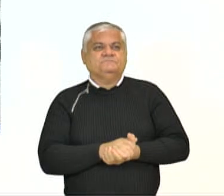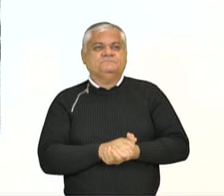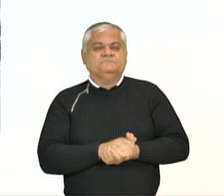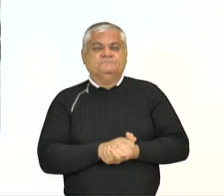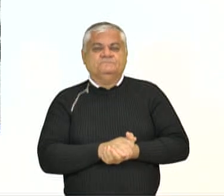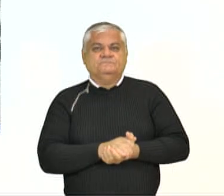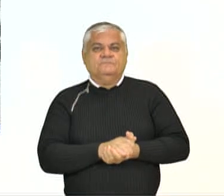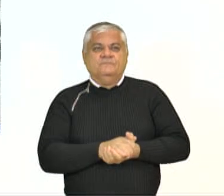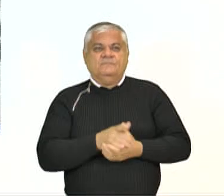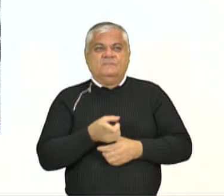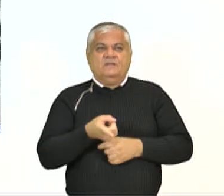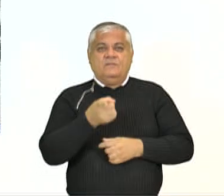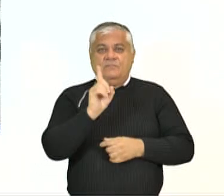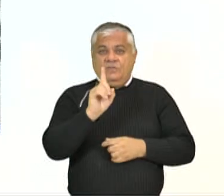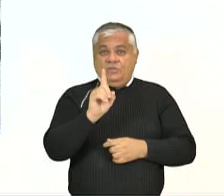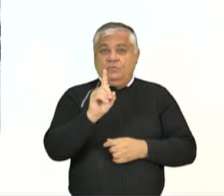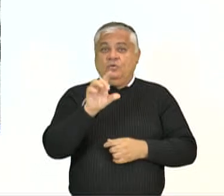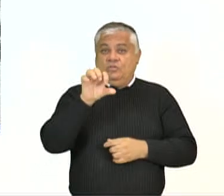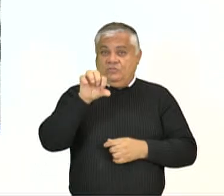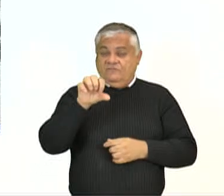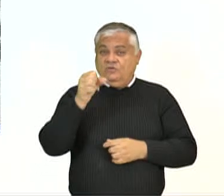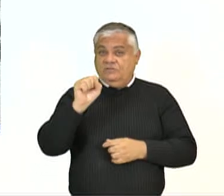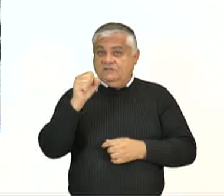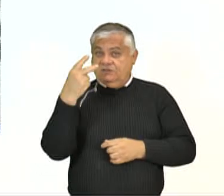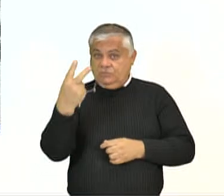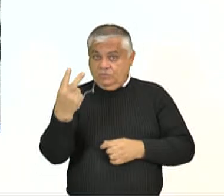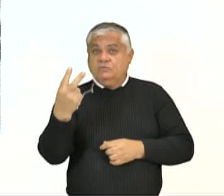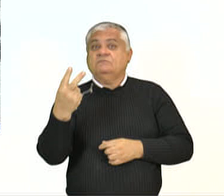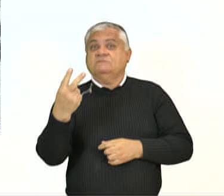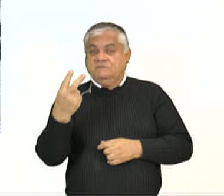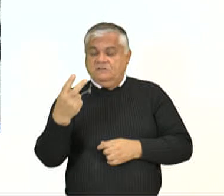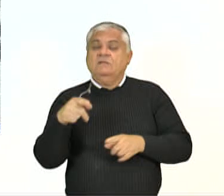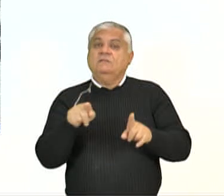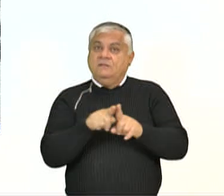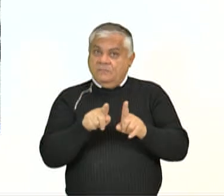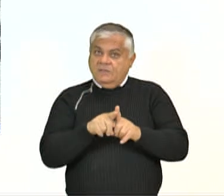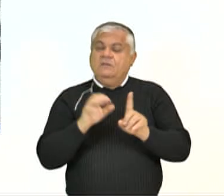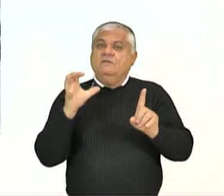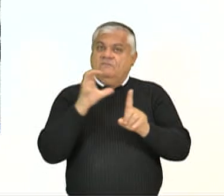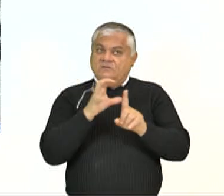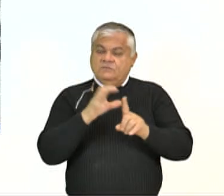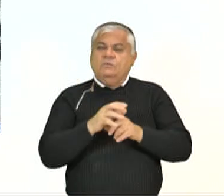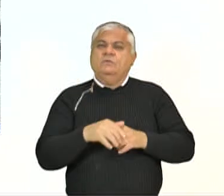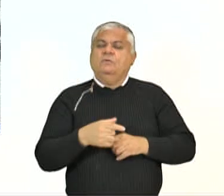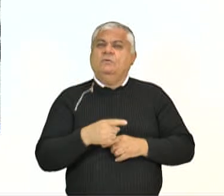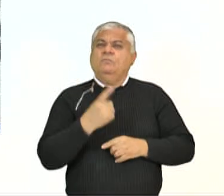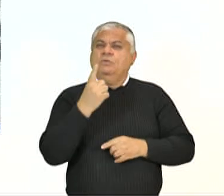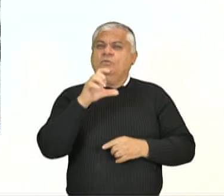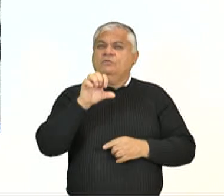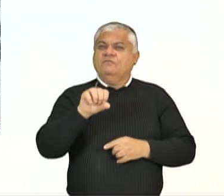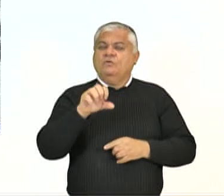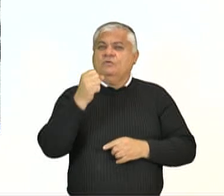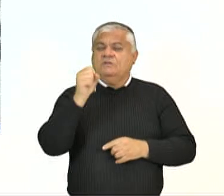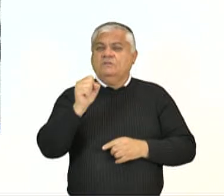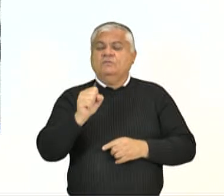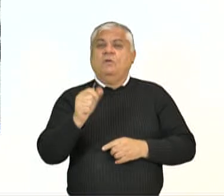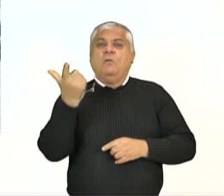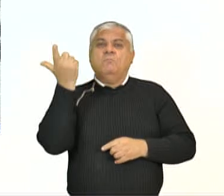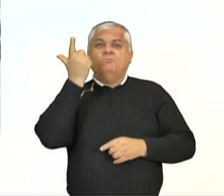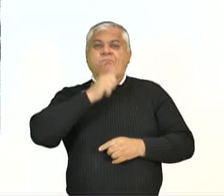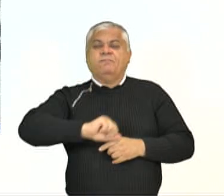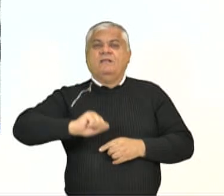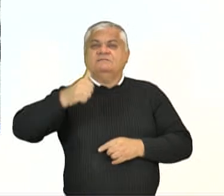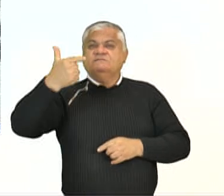em 1982, vamos falar sobre os resultados, que isso também influenciou muito. Em 82, o Brasil conquistou o